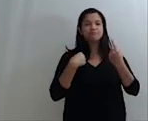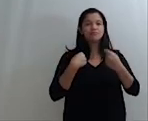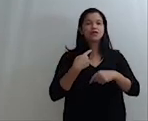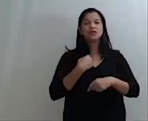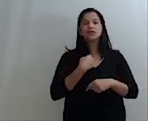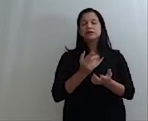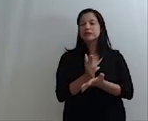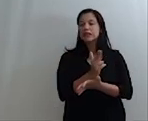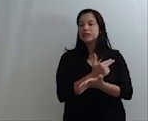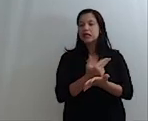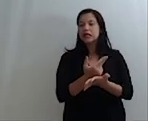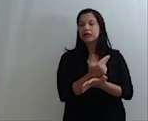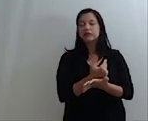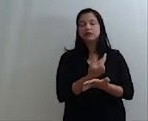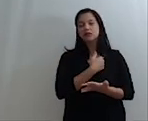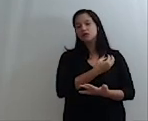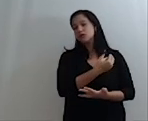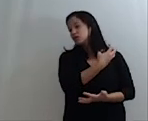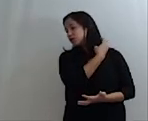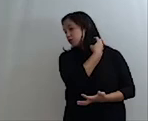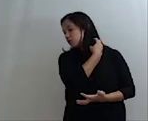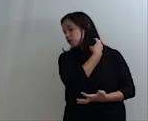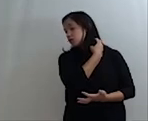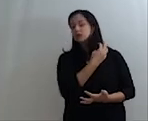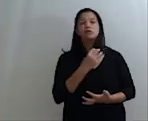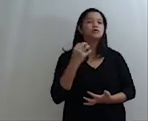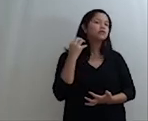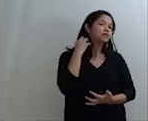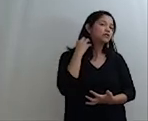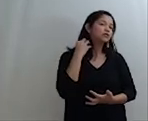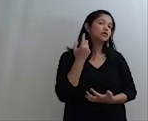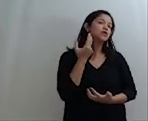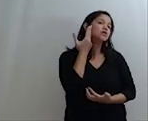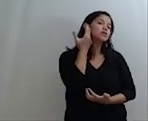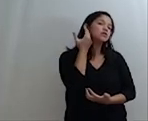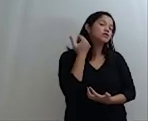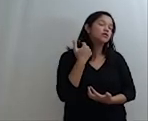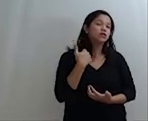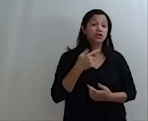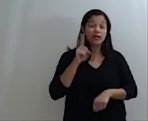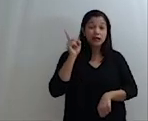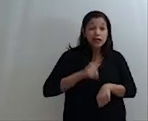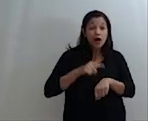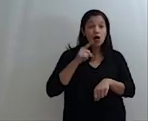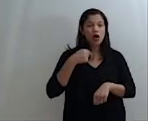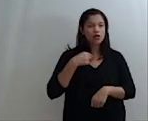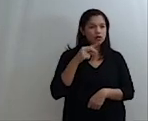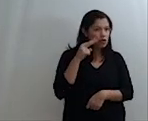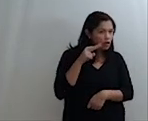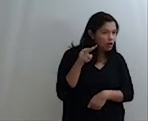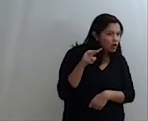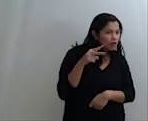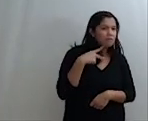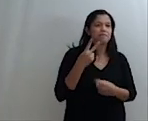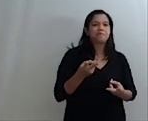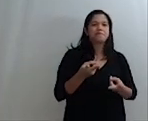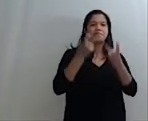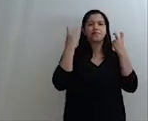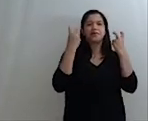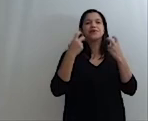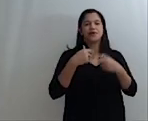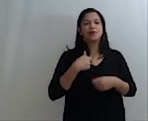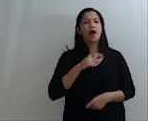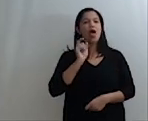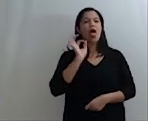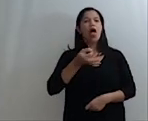enfim eh eh sinais que um um ato de reconhecimento pessoal presencial talvez pelo menos quanto a isso